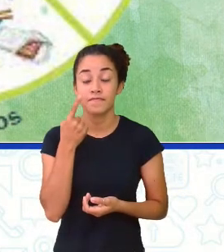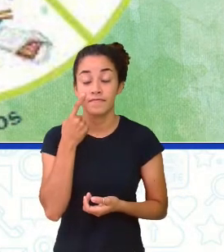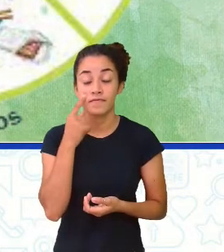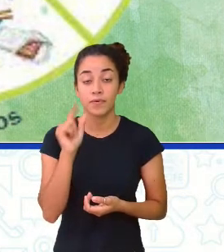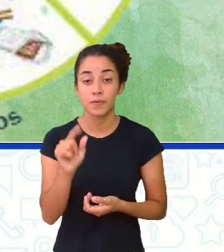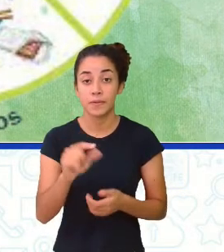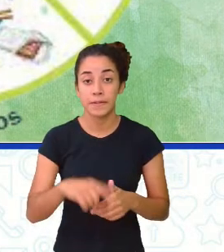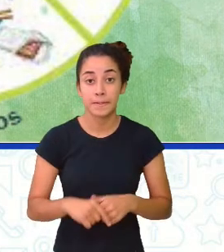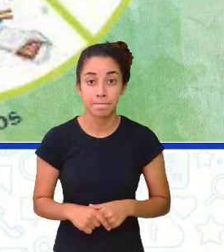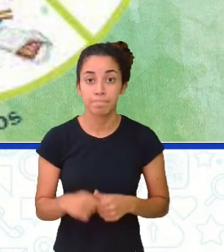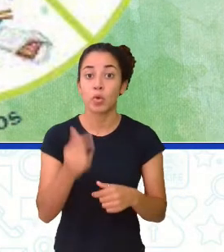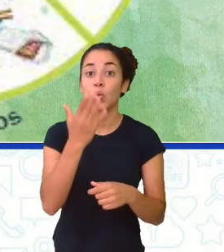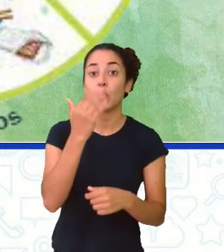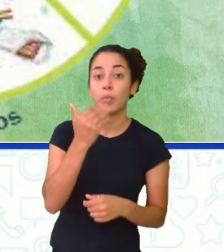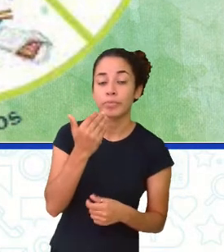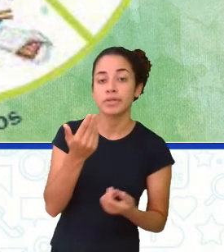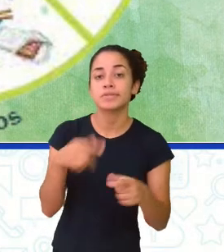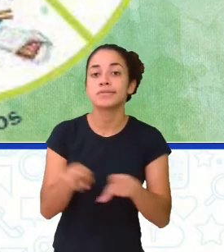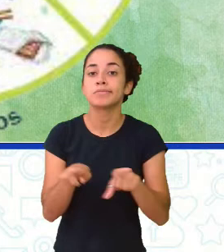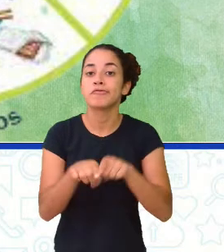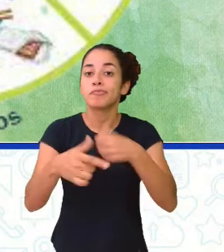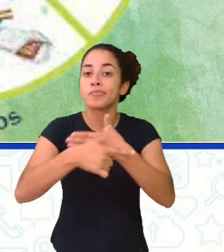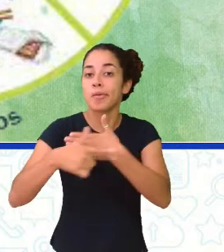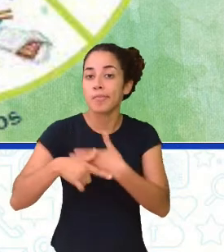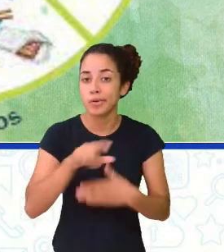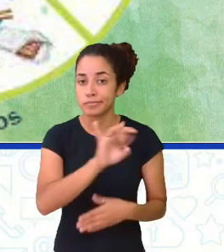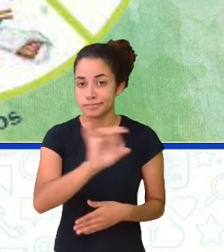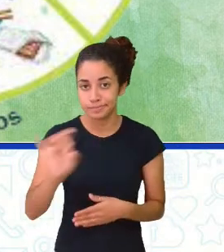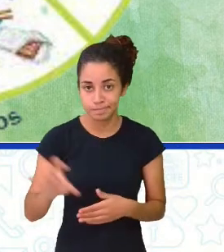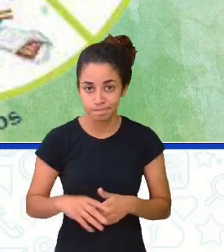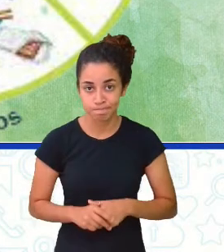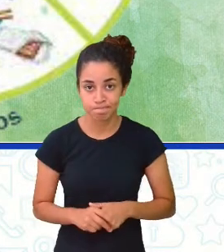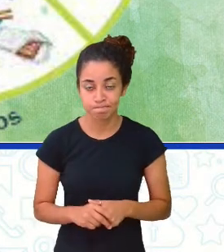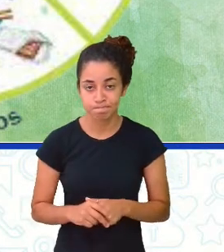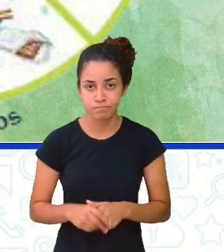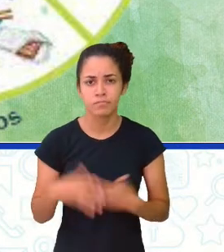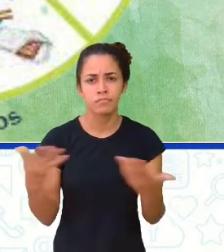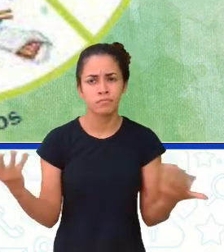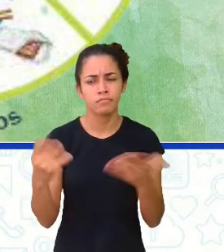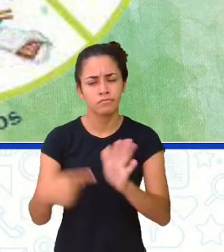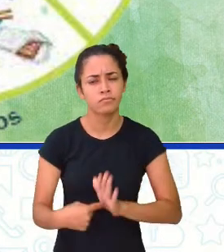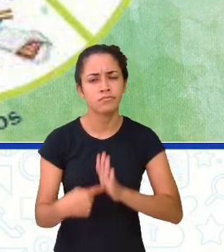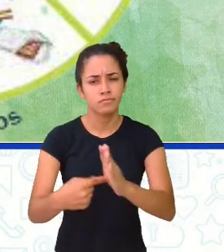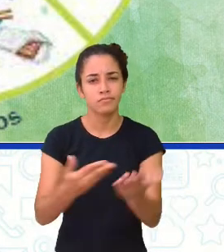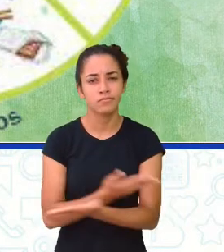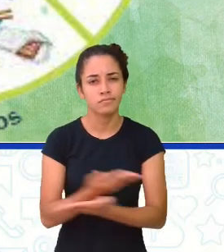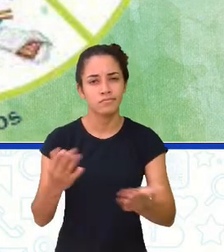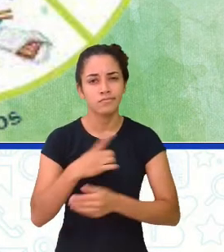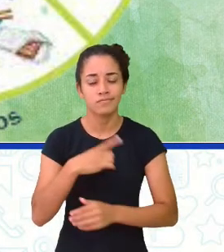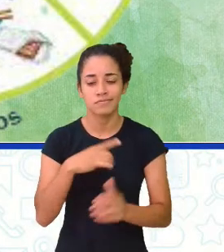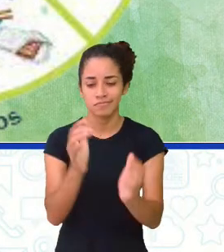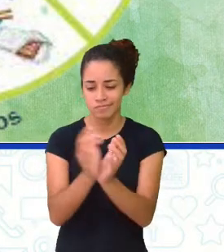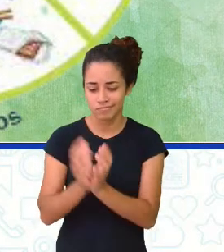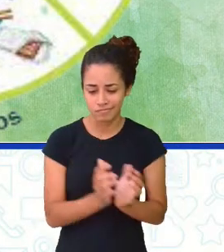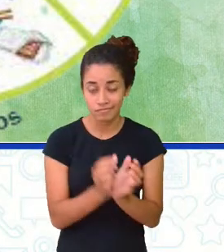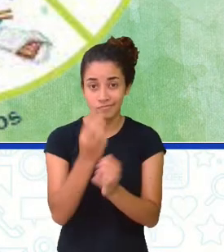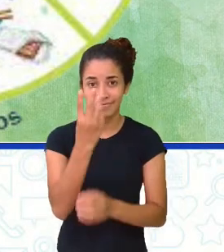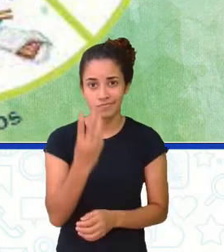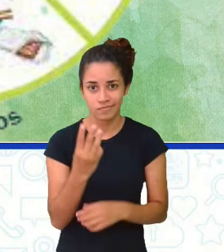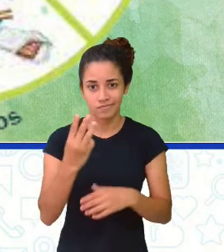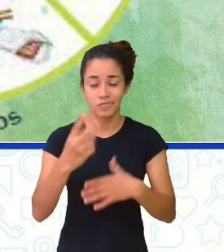alimentos, né? E essa questão das suas funções. Então, aqui eu coloquei para vocês que existem 3 grupos, né, de